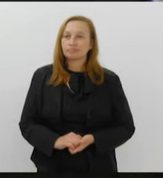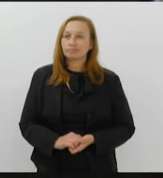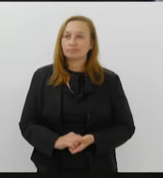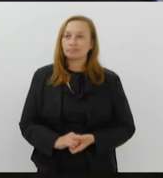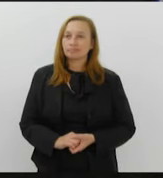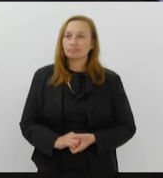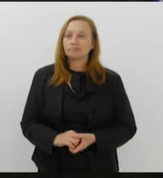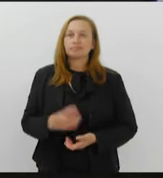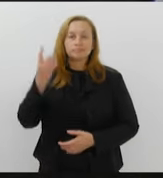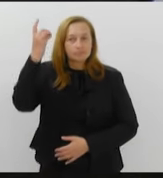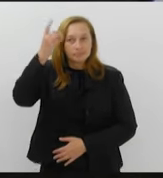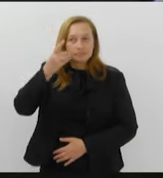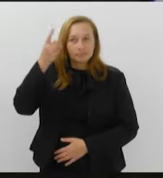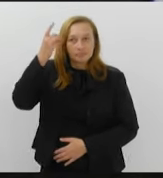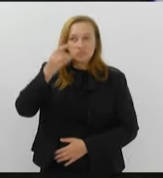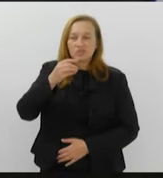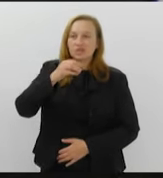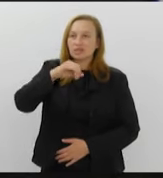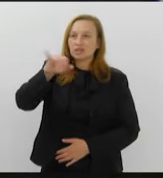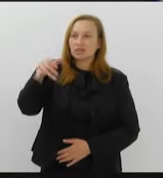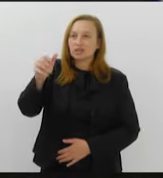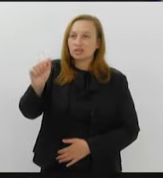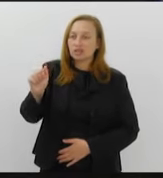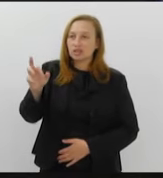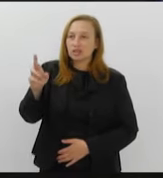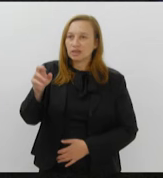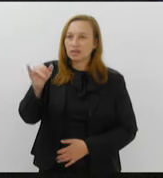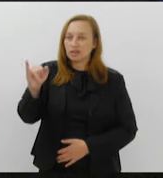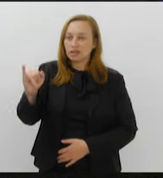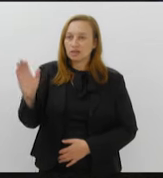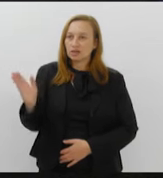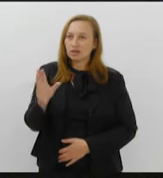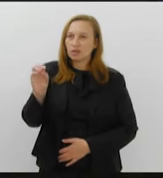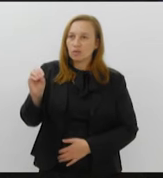Nosso nobre deputado Jari Oliveira.